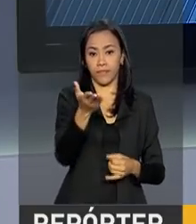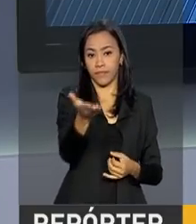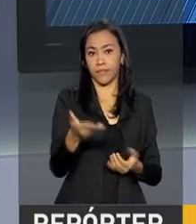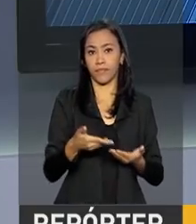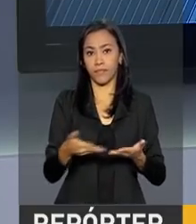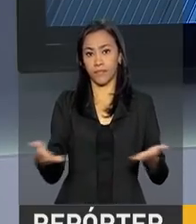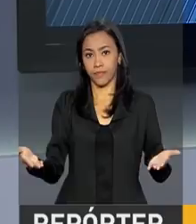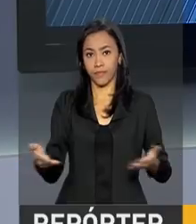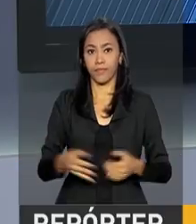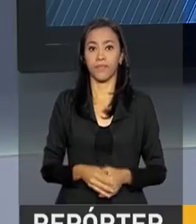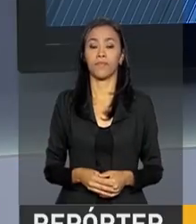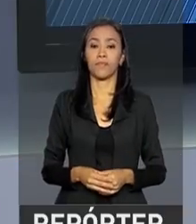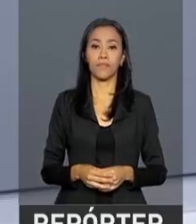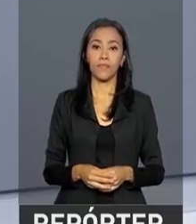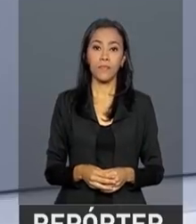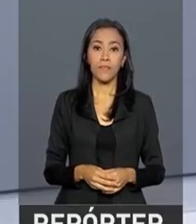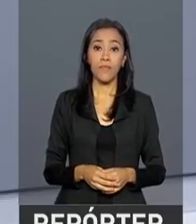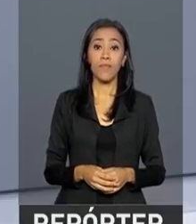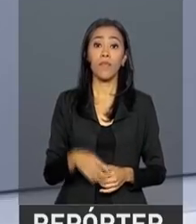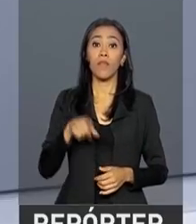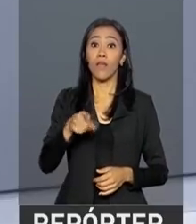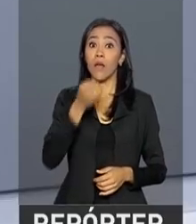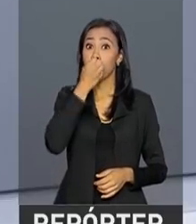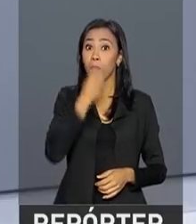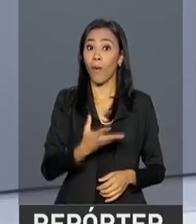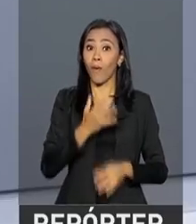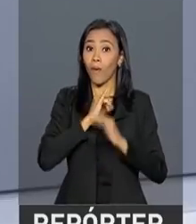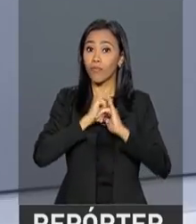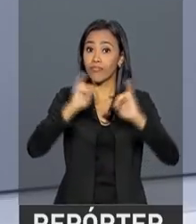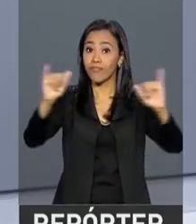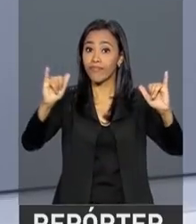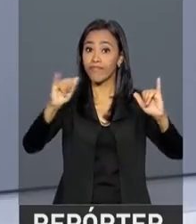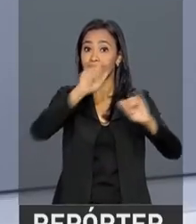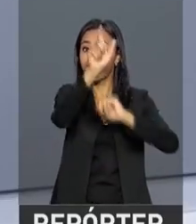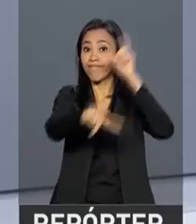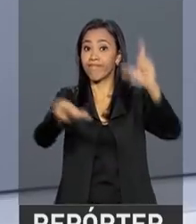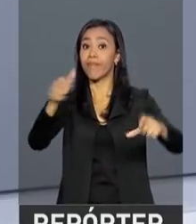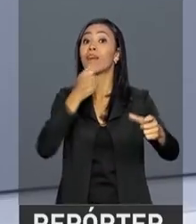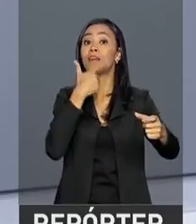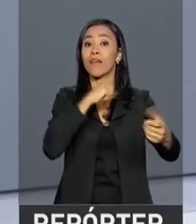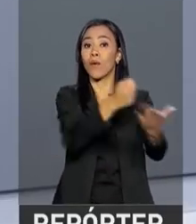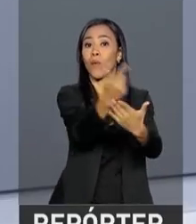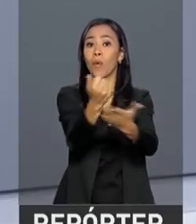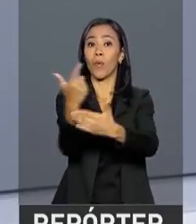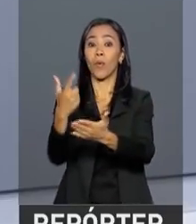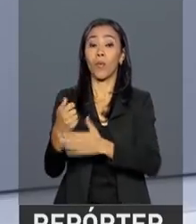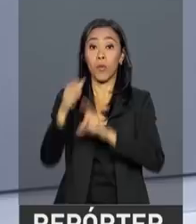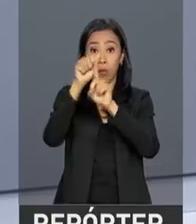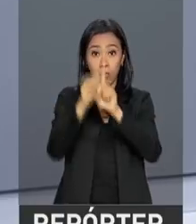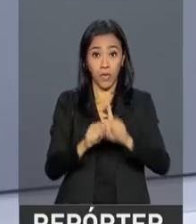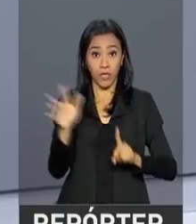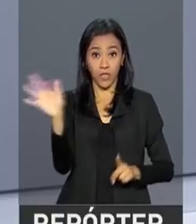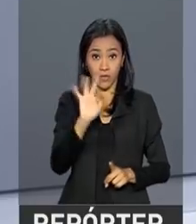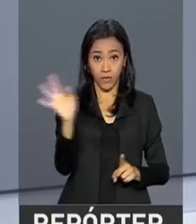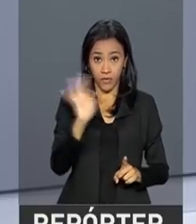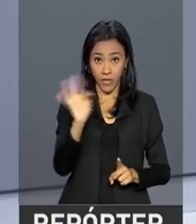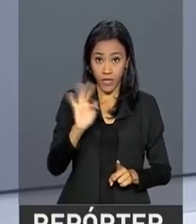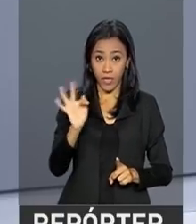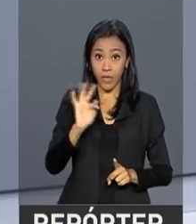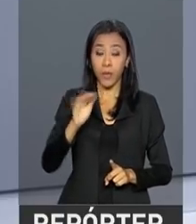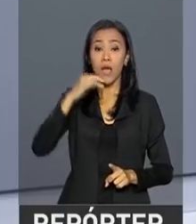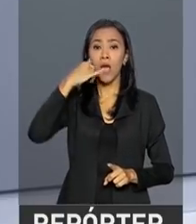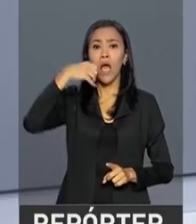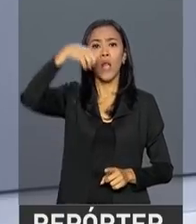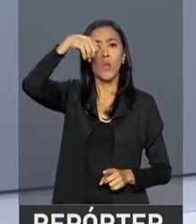ponto com.br e uma boa notícia para os consumidores no mês de fevereiro a bandeira tarifária das contas de luz vai